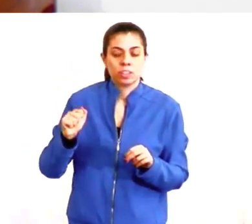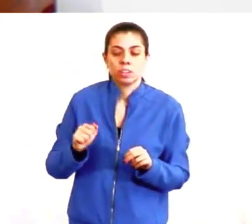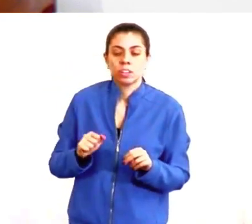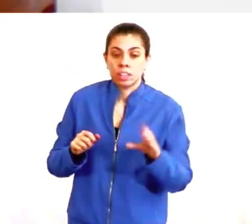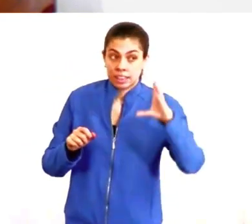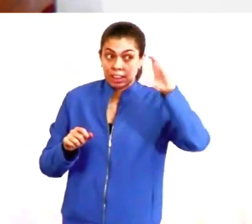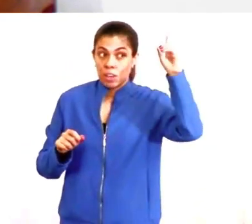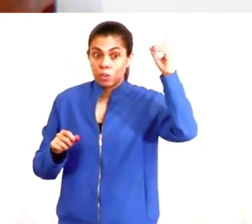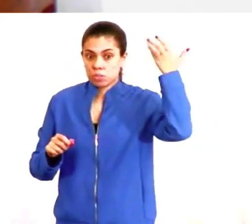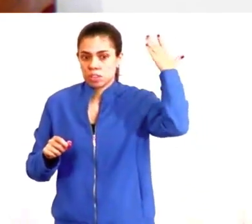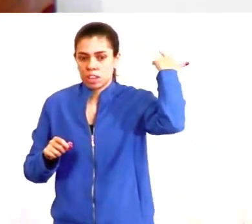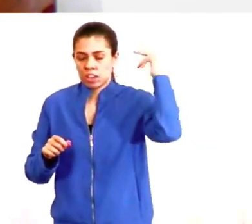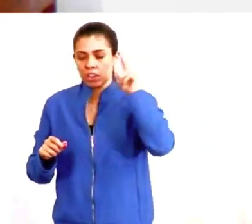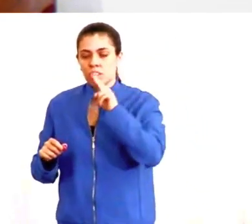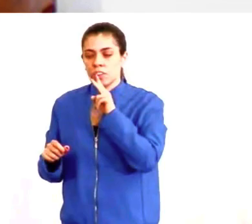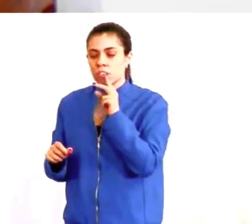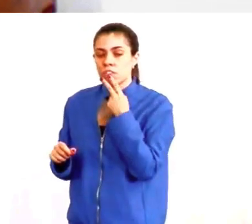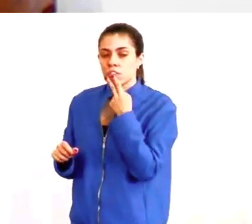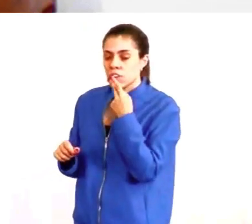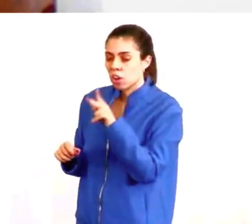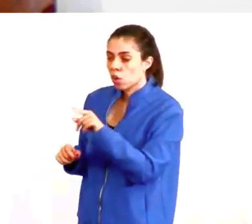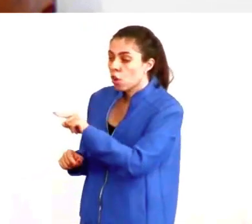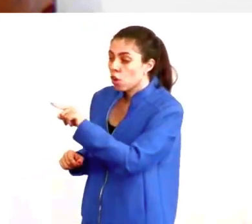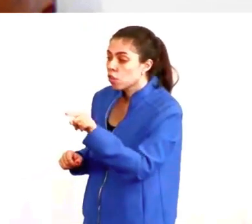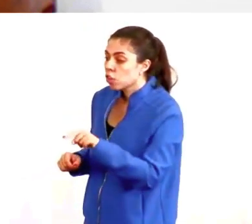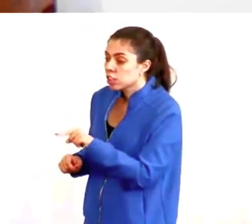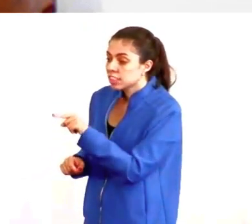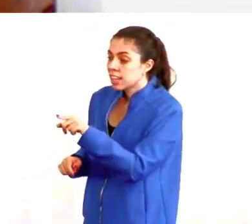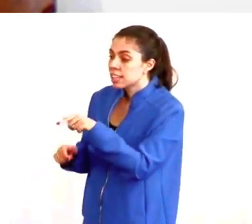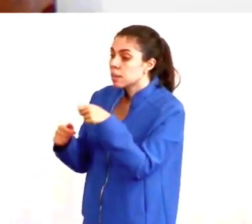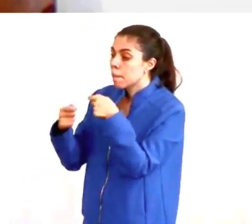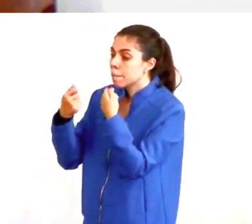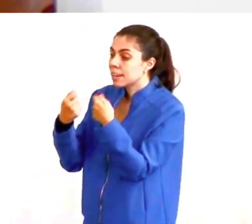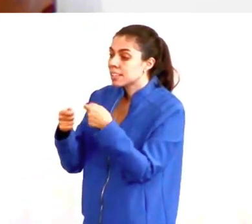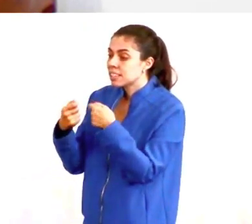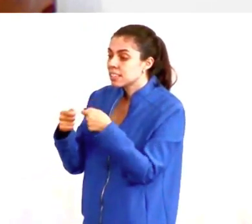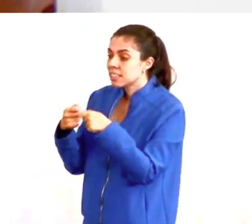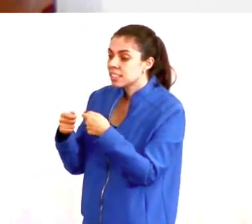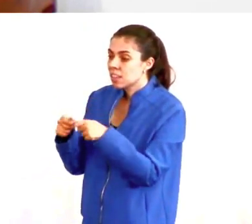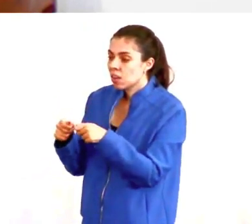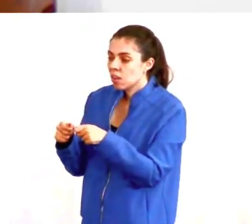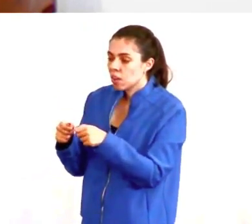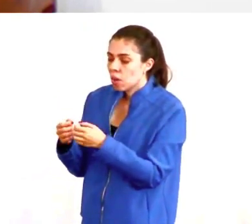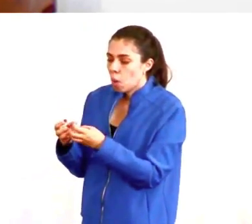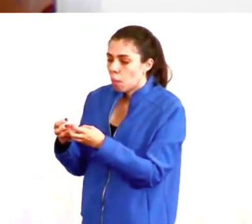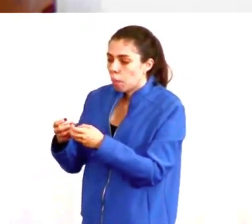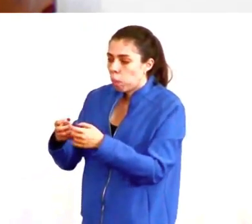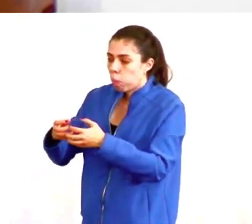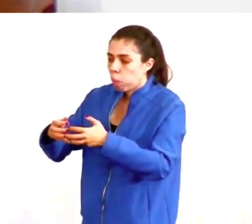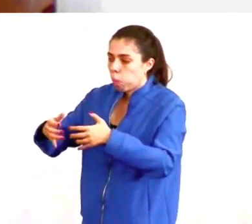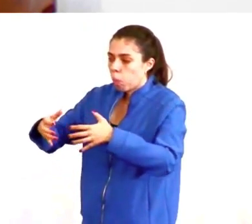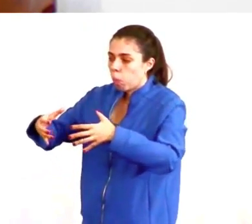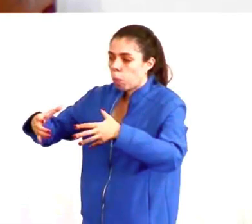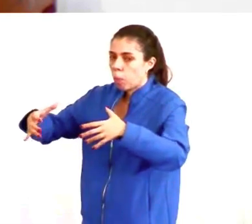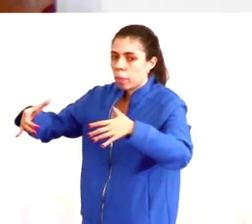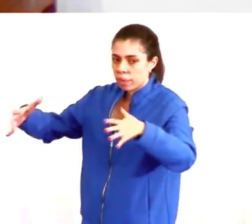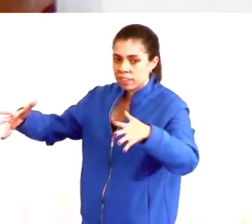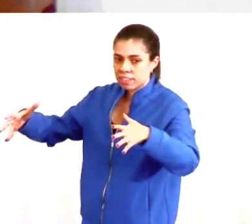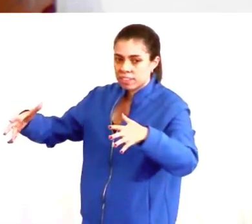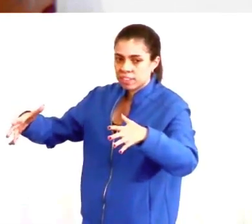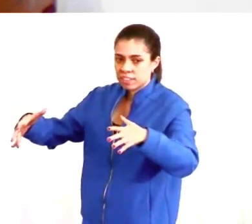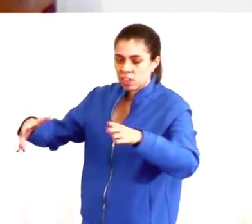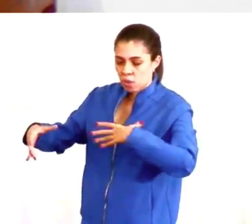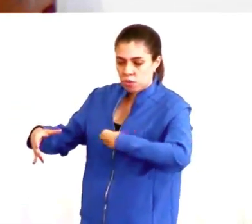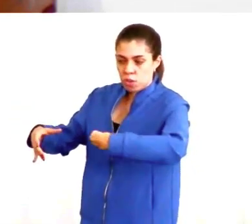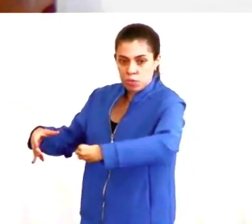nova forma de dizer: multiplicai-vos, fazei discípulos. Todo cristão que faz um